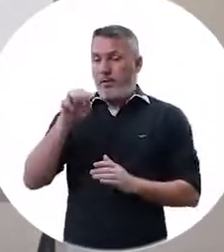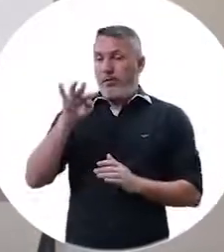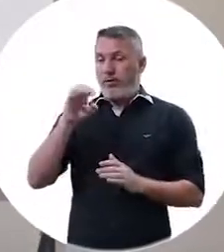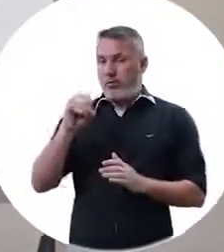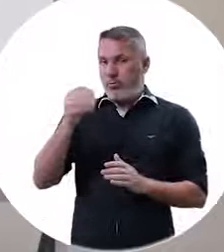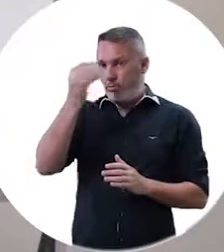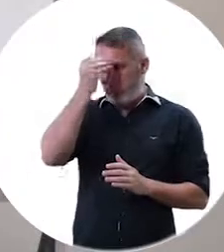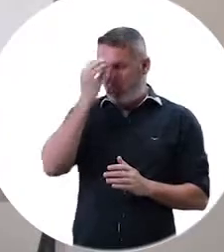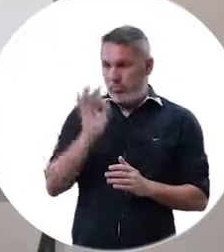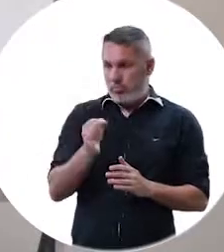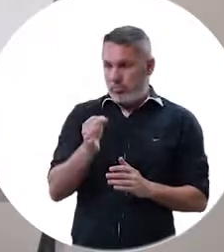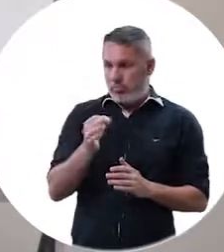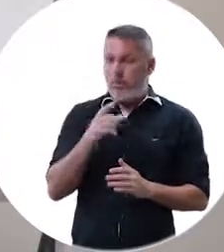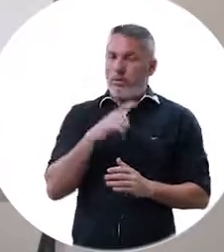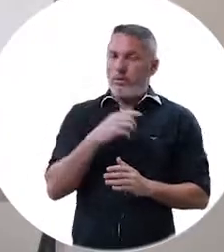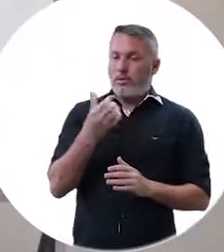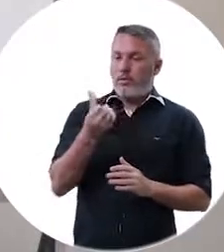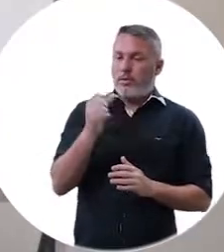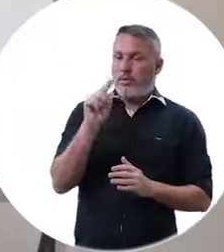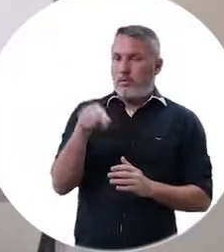metil, certo?